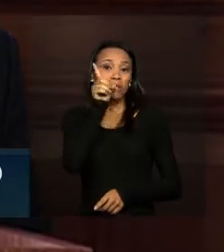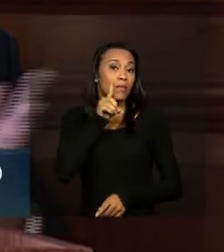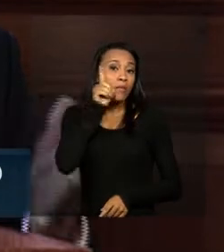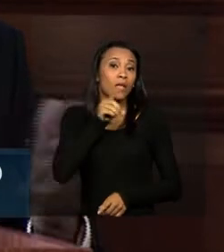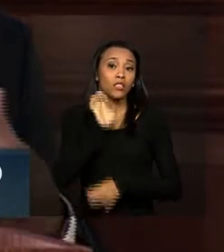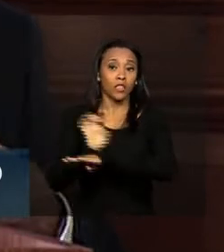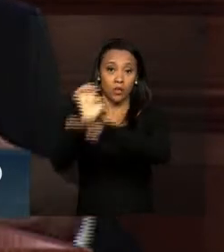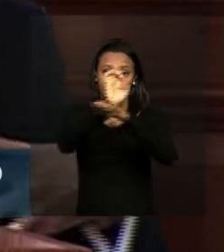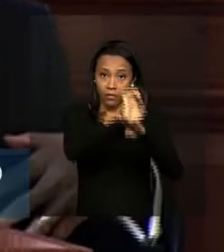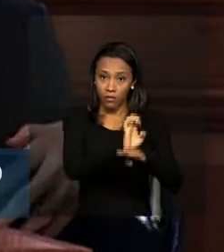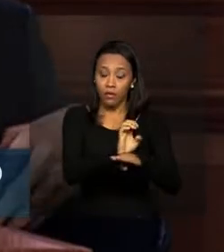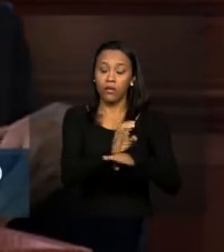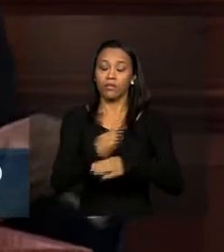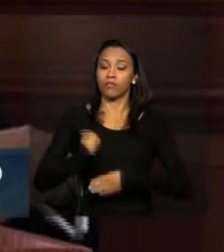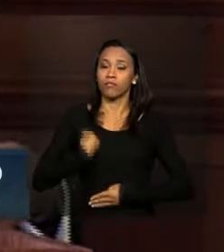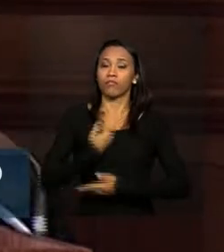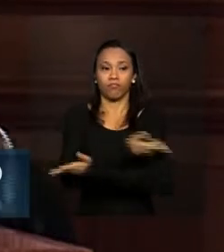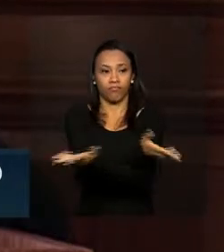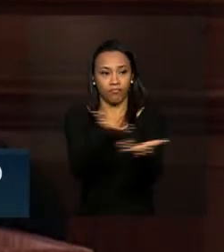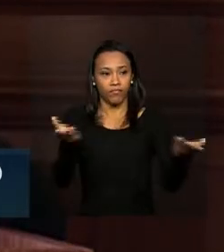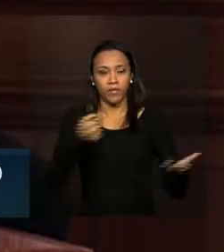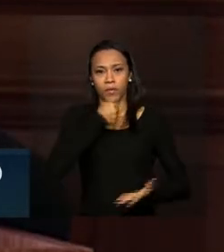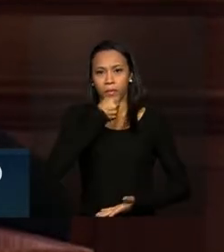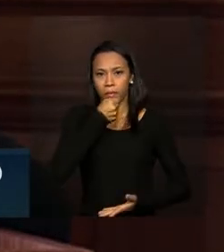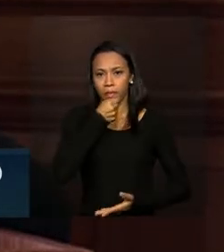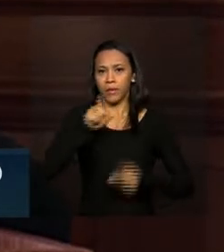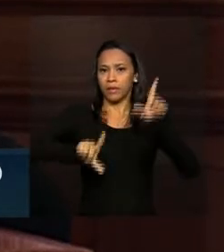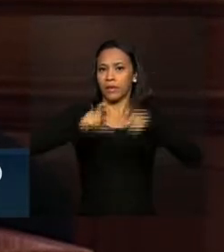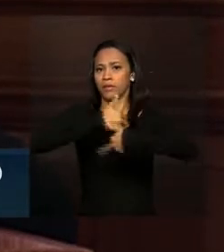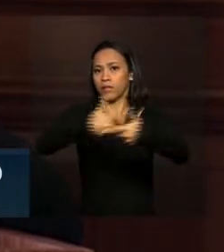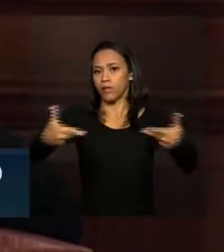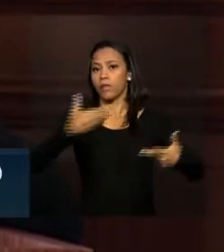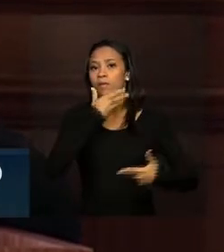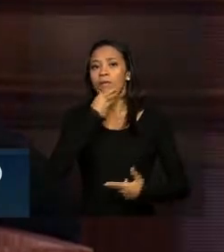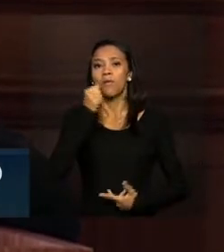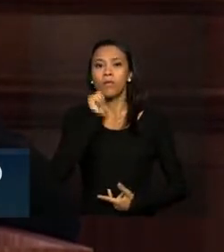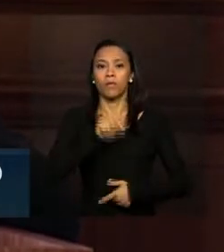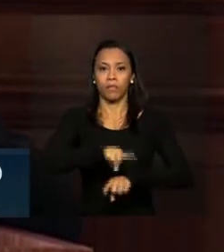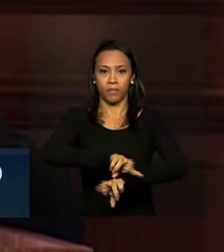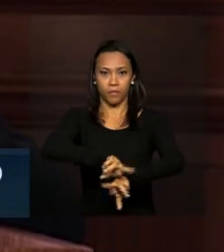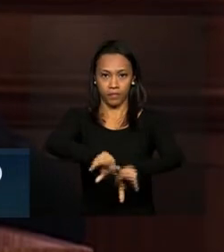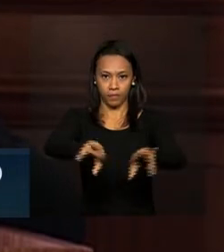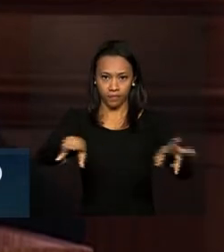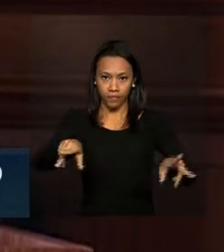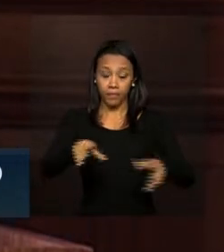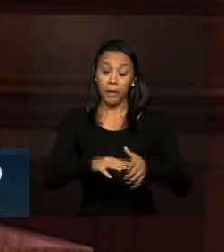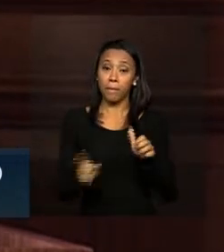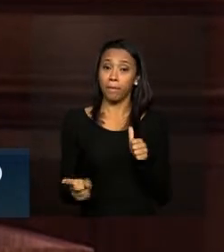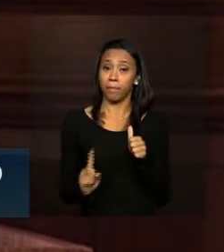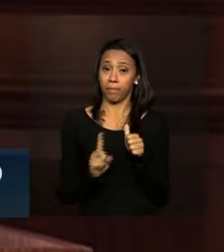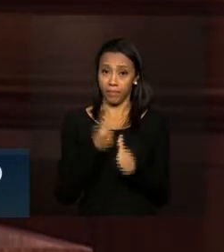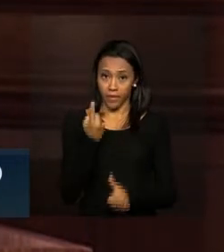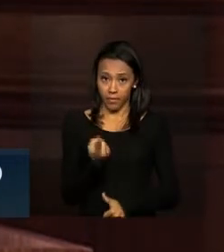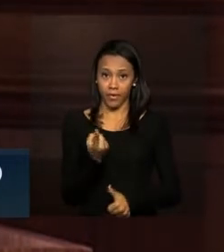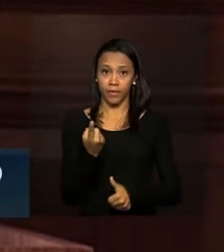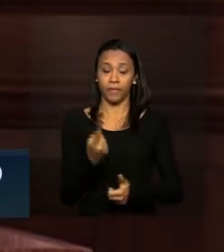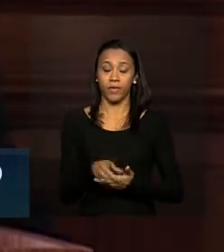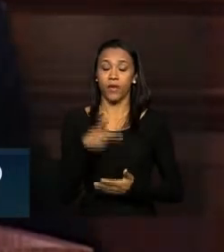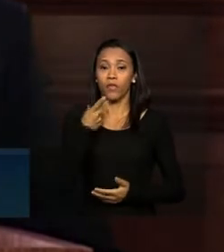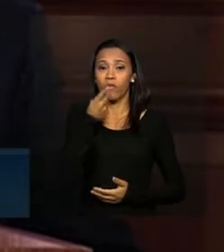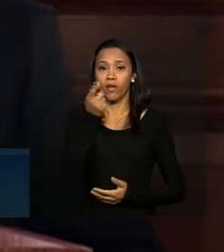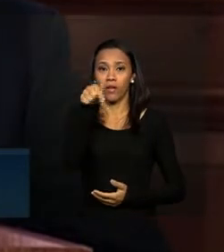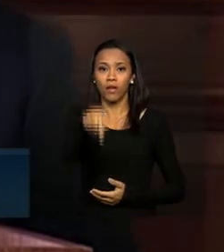Ângelo, senhores da imprensa, senhoras e senhores, eu quero, em primeiro lugar,